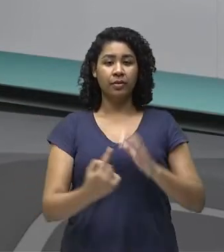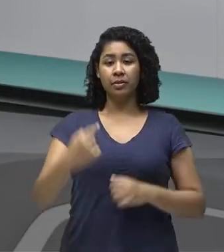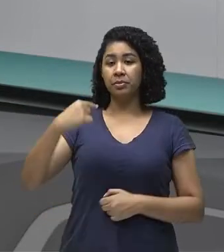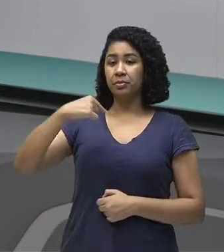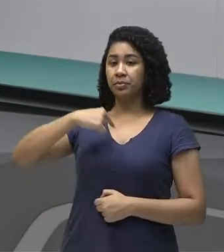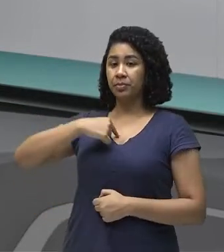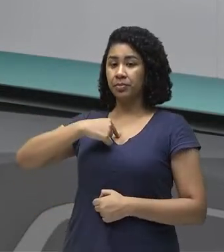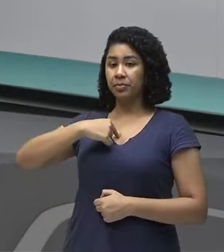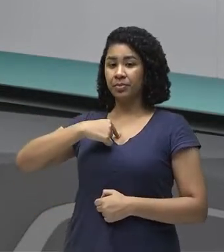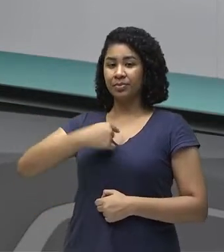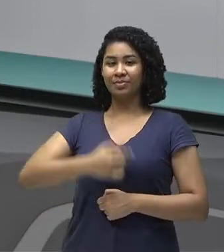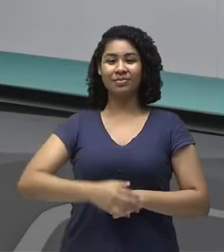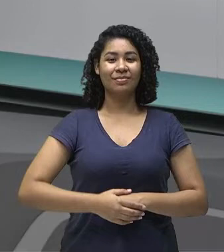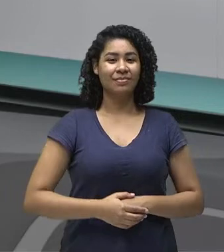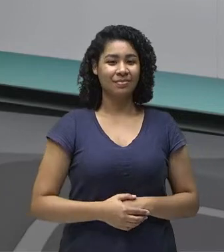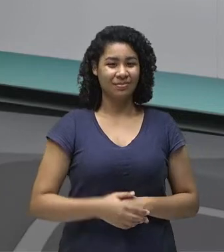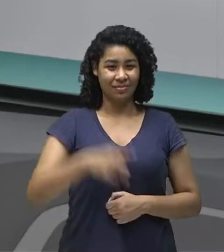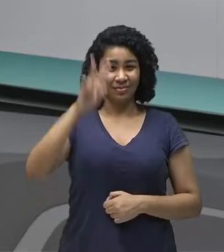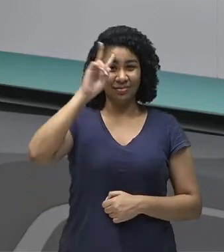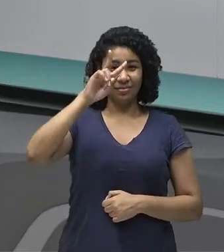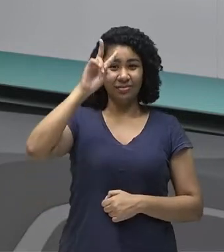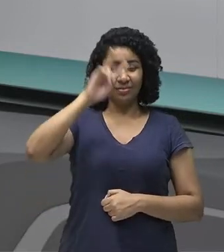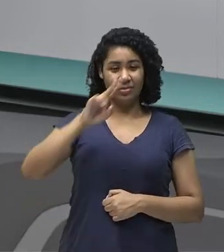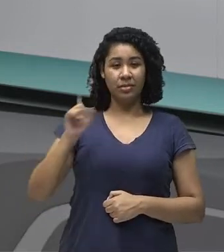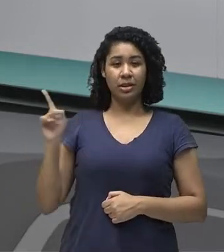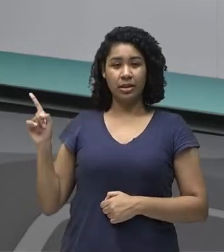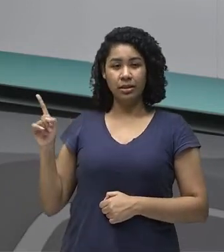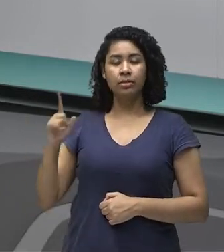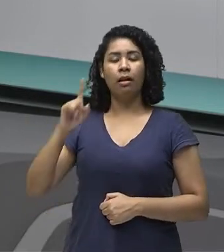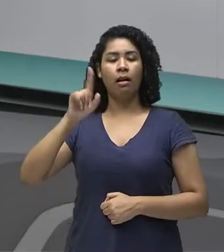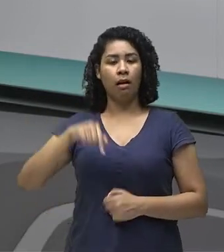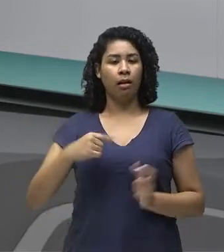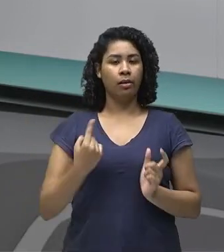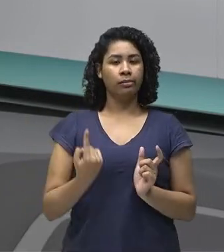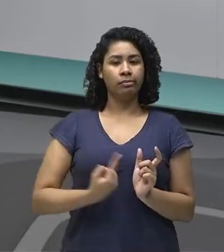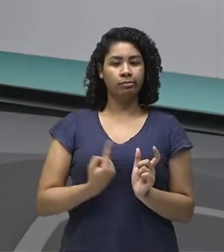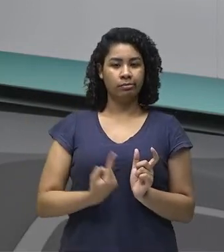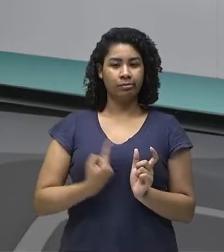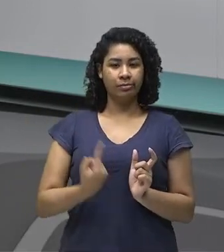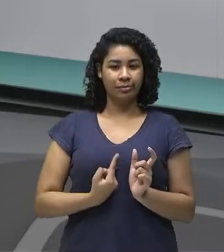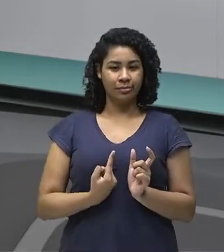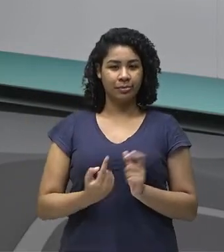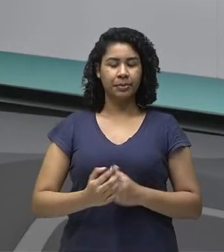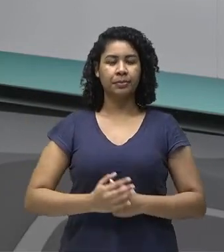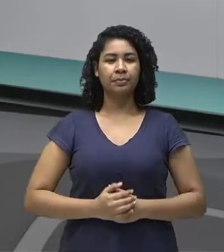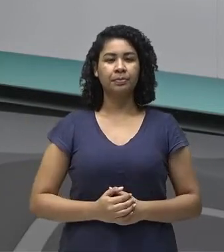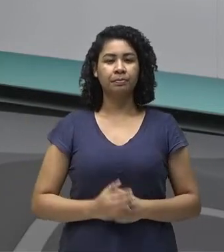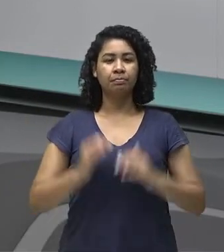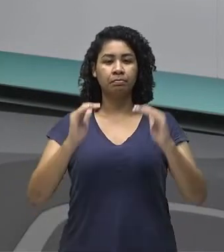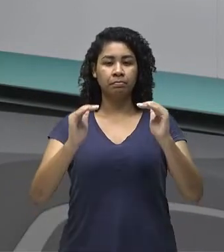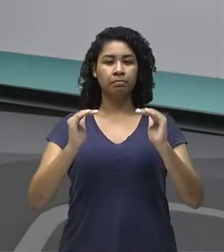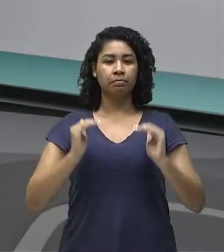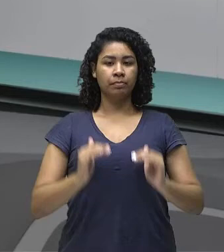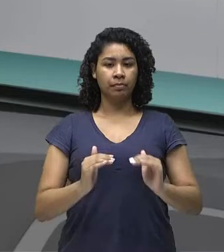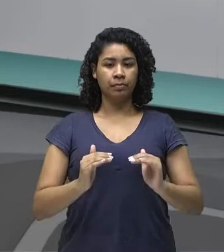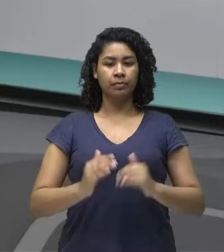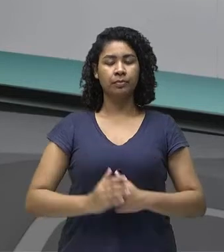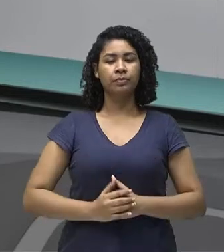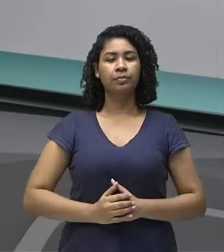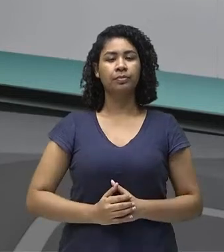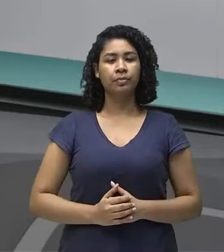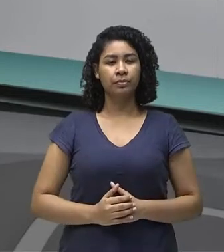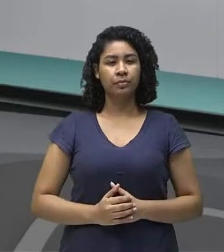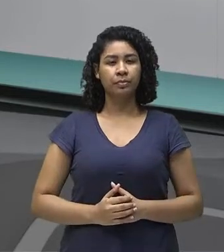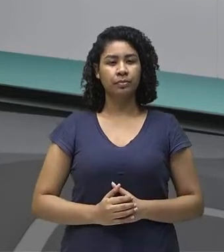eu, lembrando que esses primeiros estão no singular, tá bom? The second, o segundo,